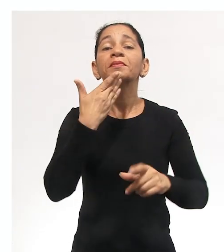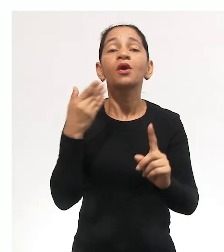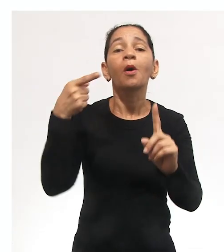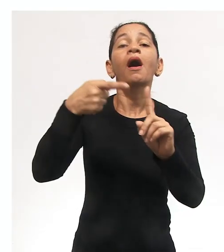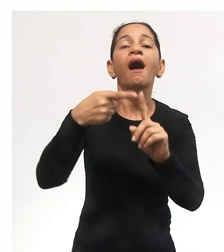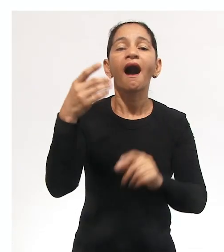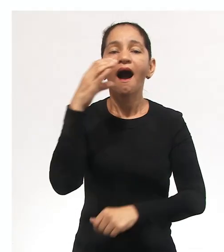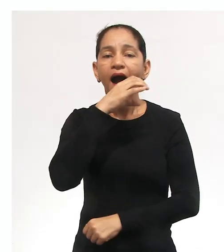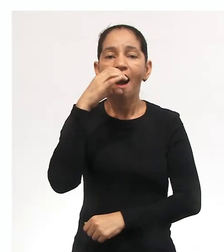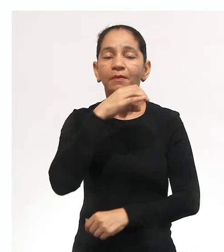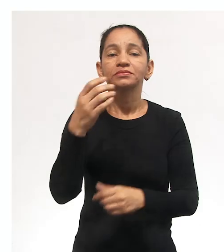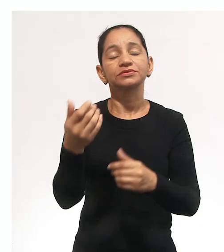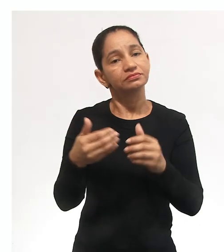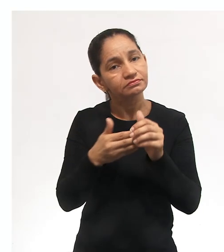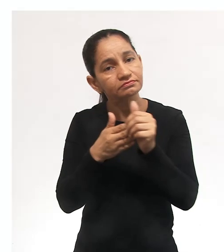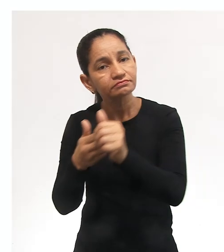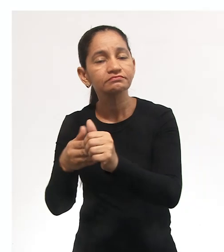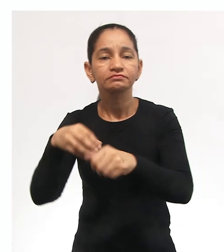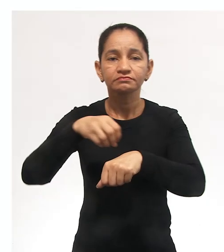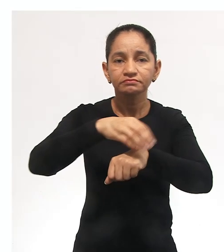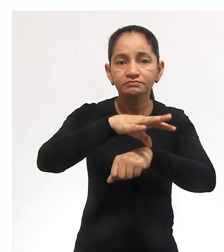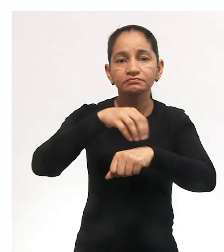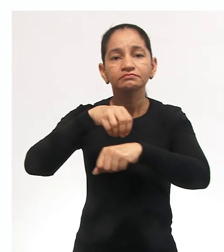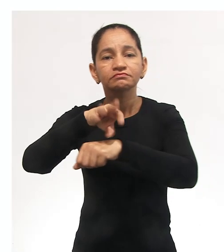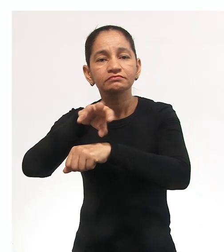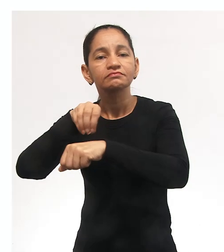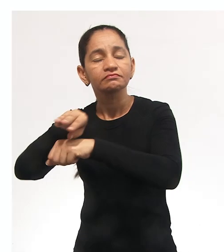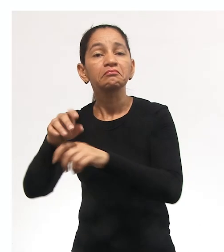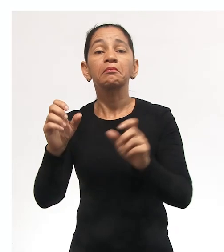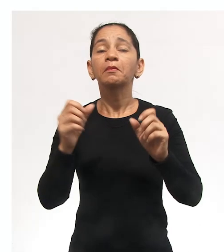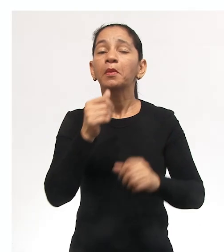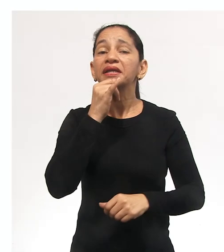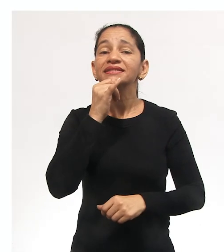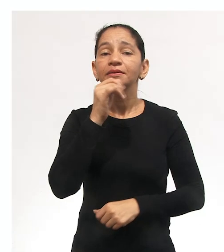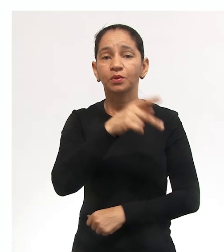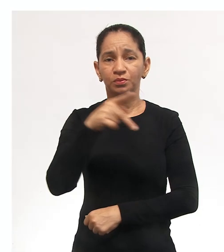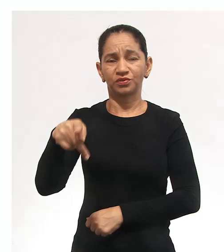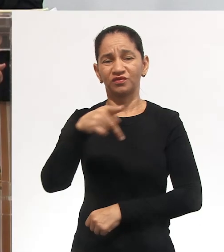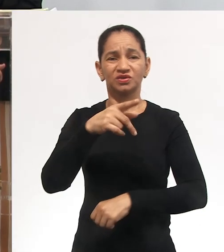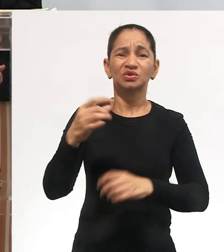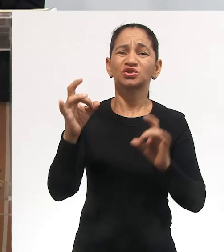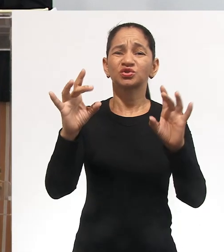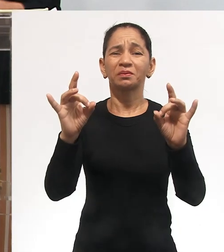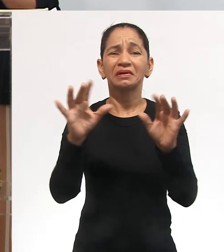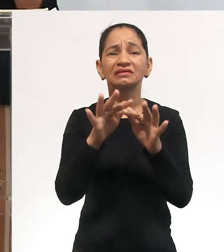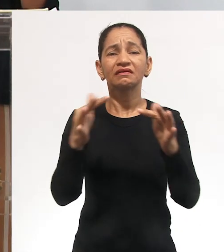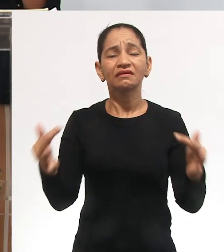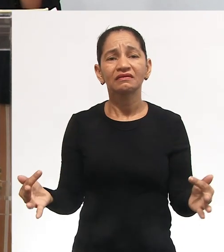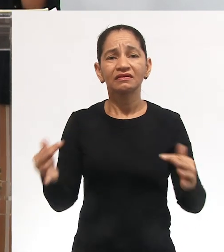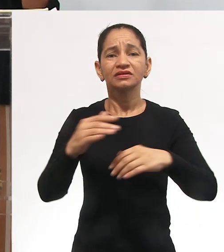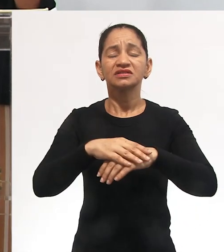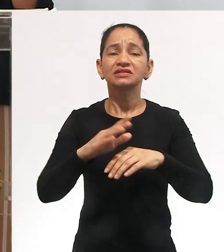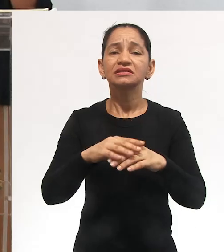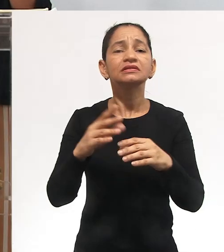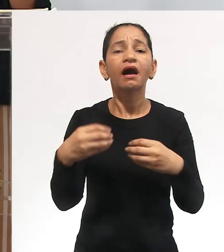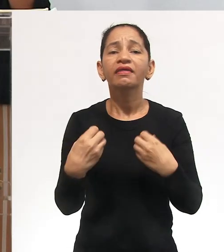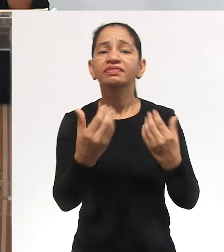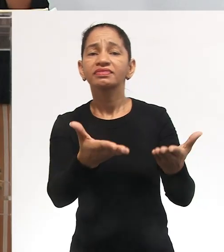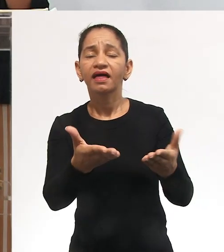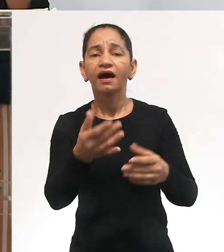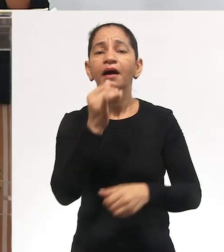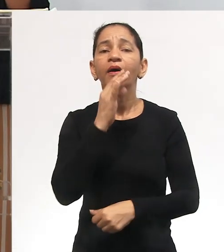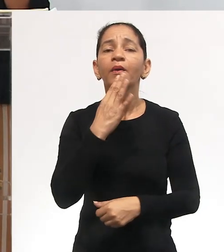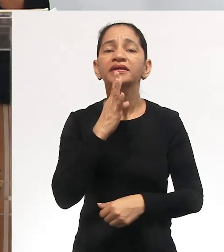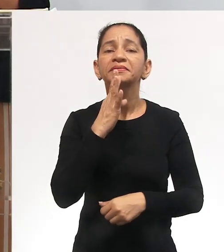aprendizagem. Então, o professor na mediação, ele não pode ser apenas uma ponte, vamos